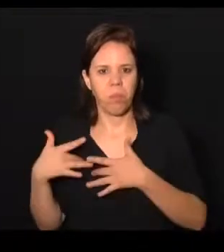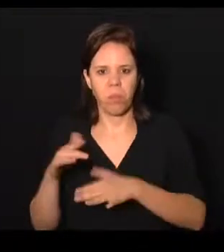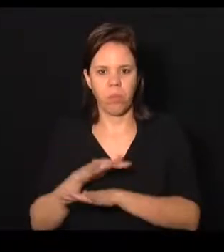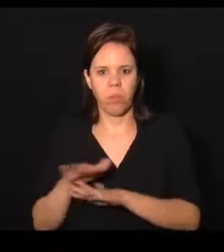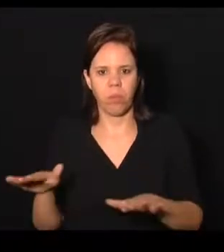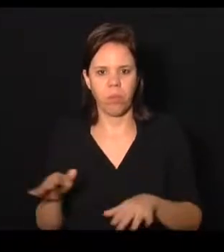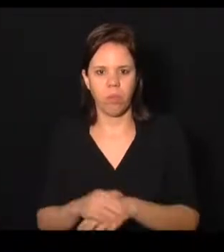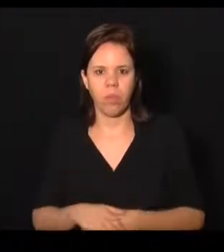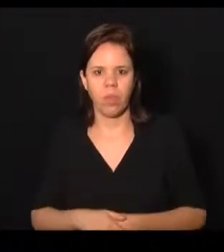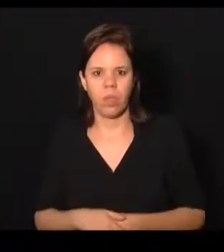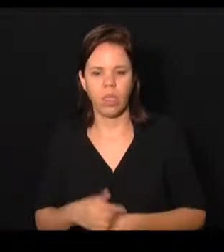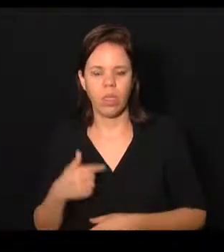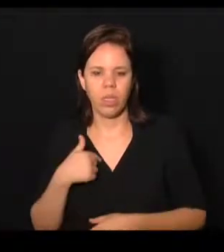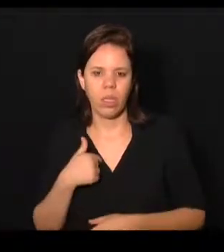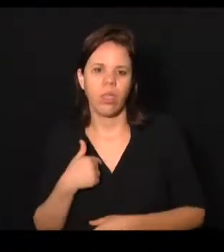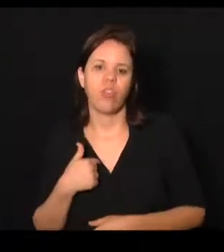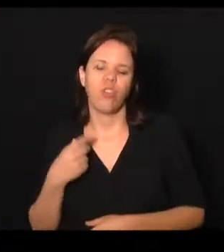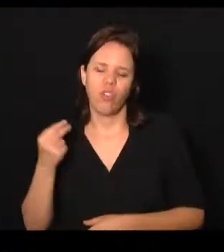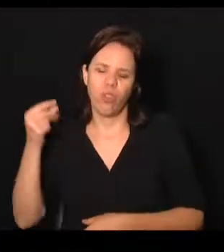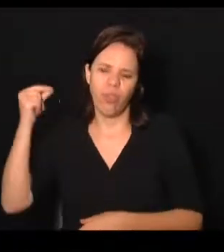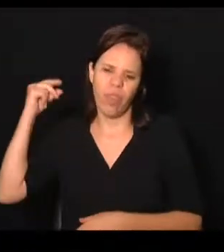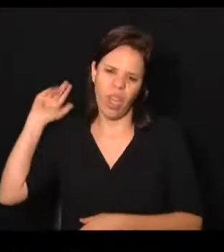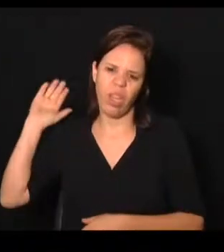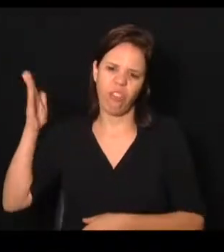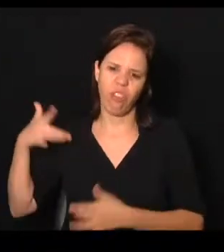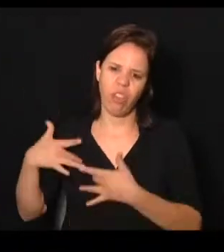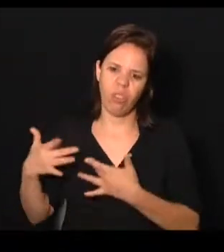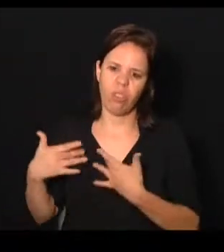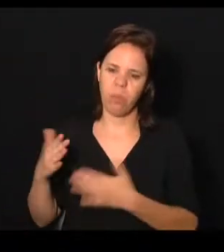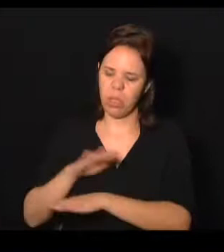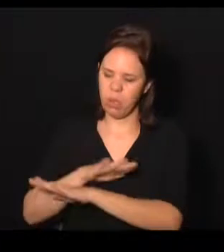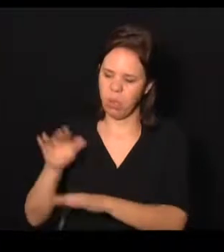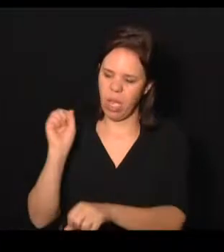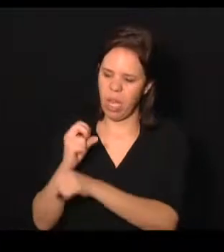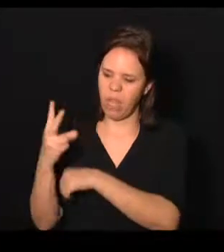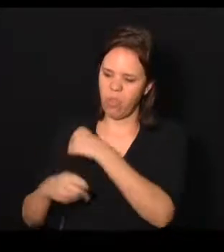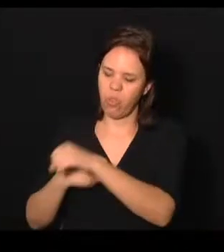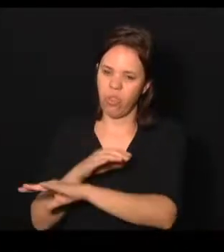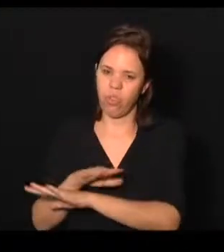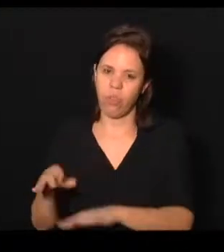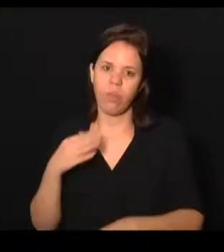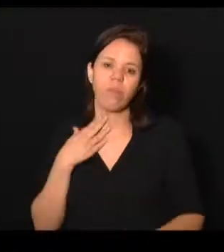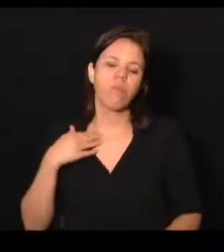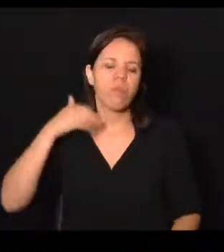doador. Eu sou veterano, mas não estou doando. Eu me considero, mesmo assim, quando eu pego